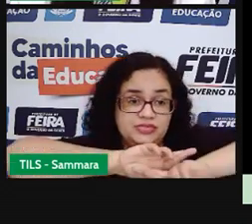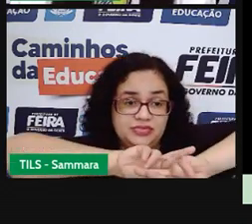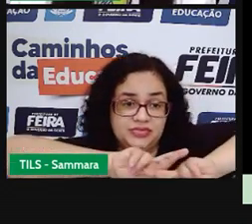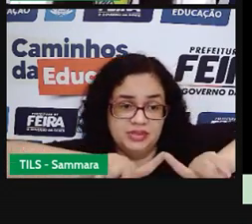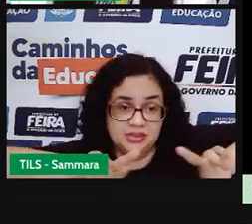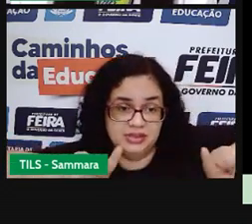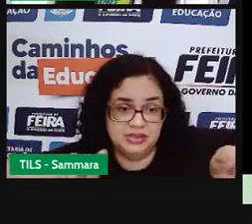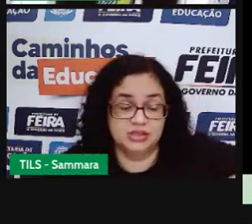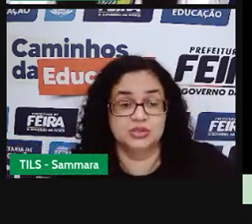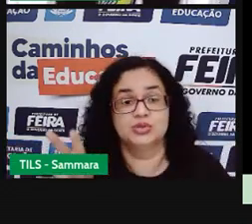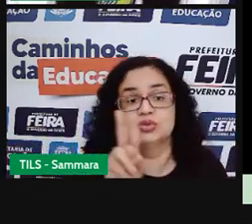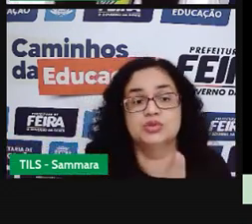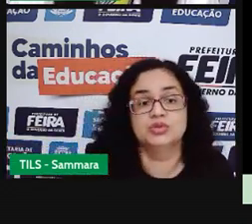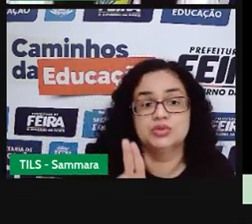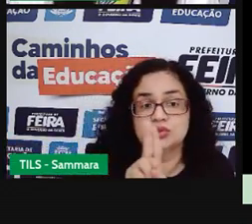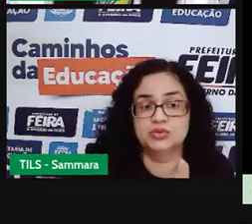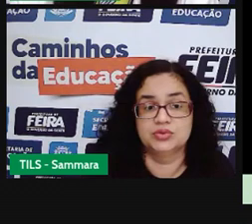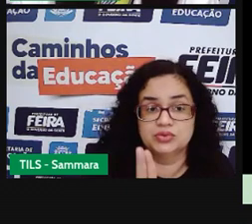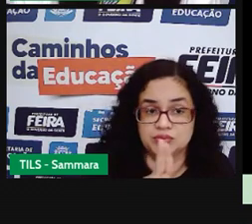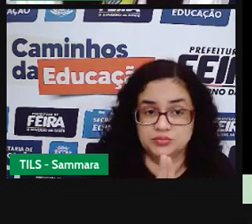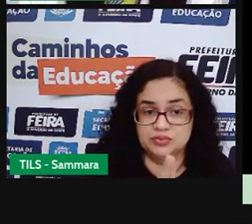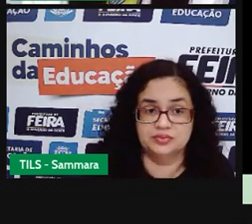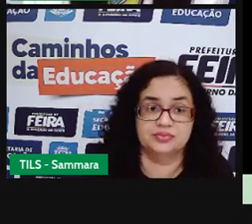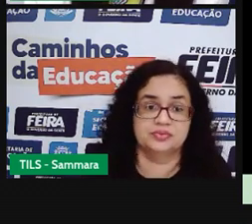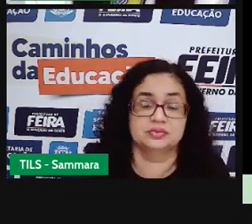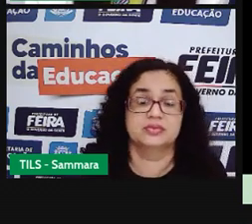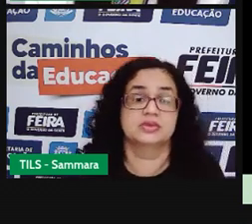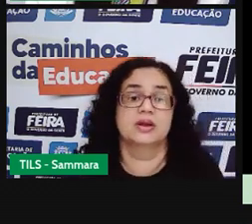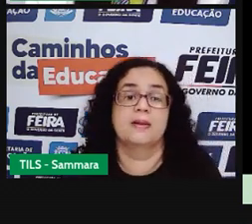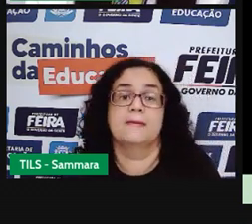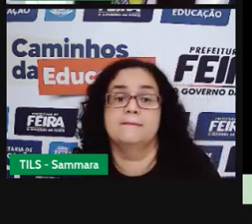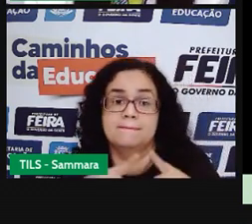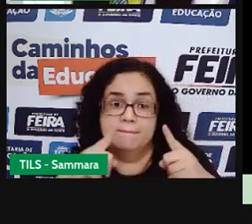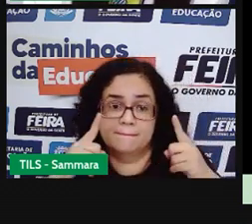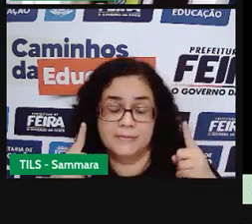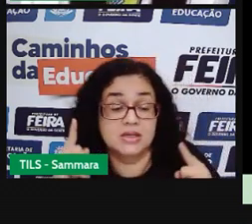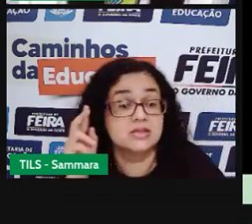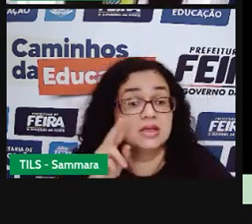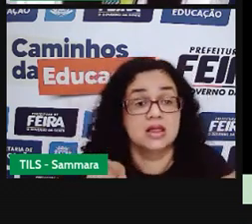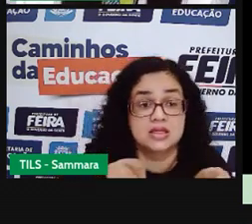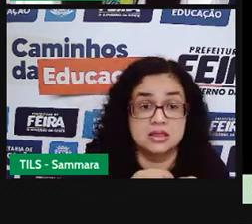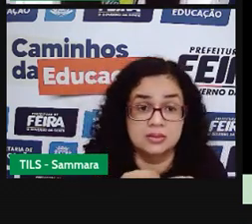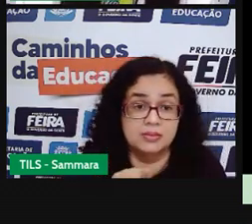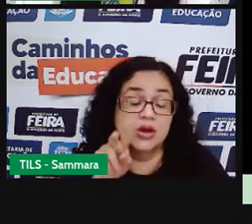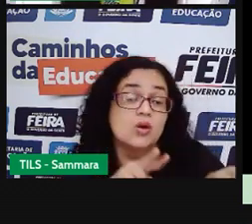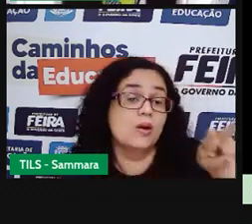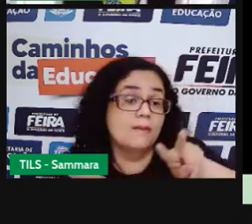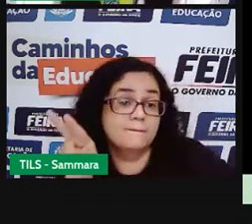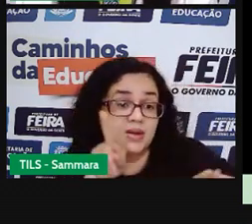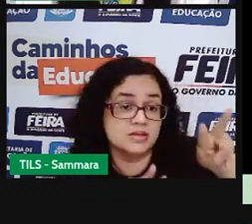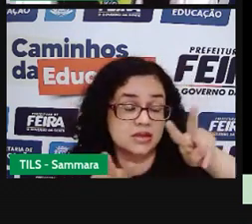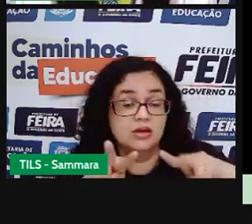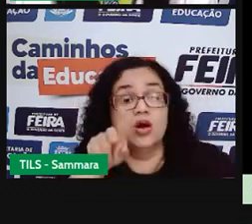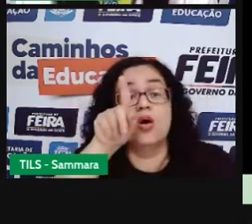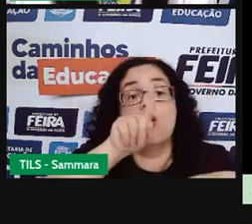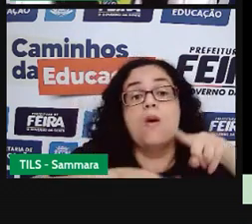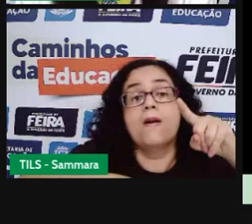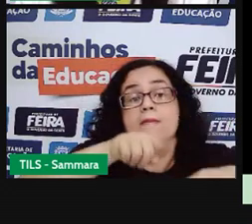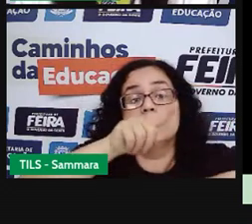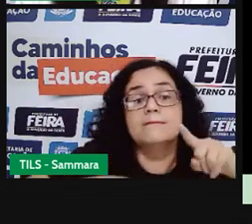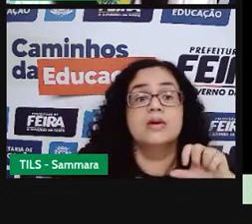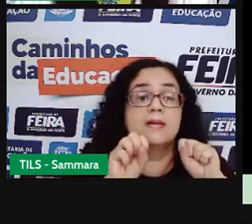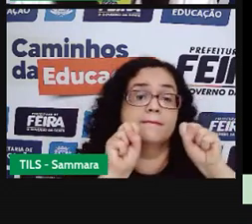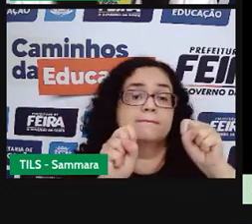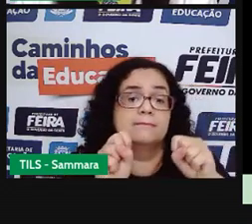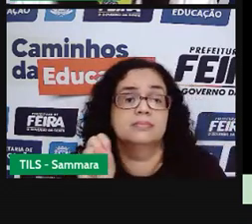utilidade que eles têm para nós fazer Mas além de observar de qual material ele se não tem a gente pode